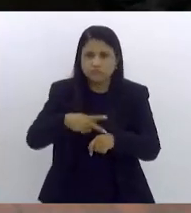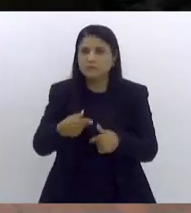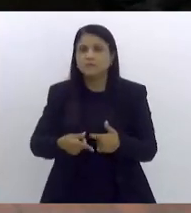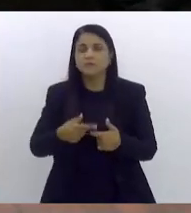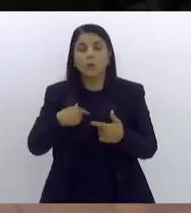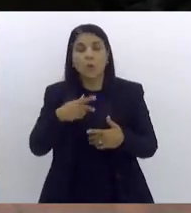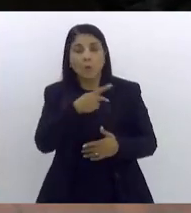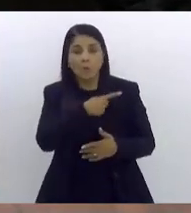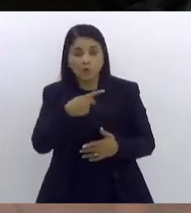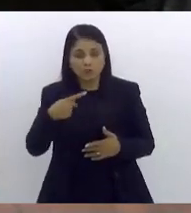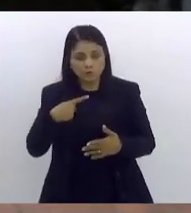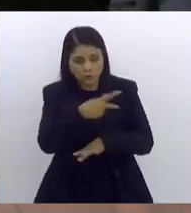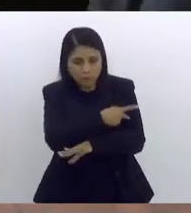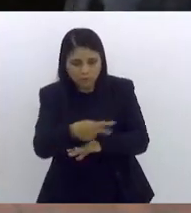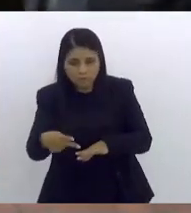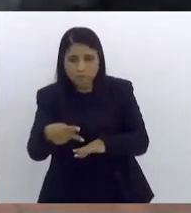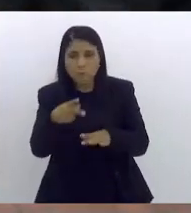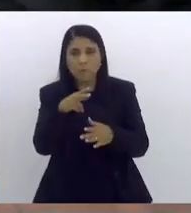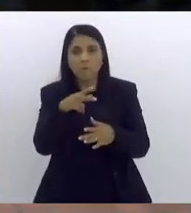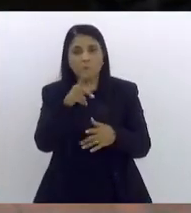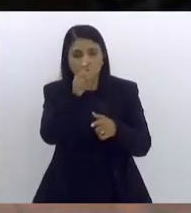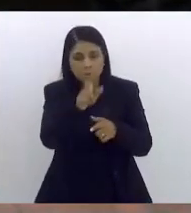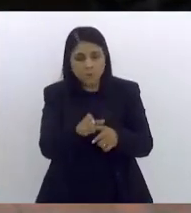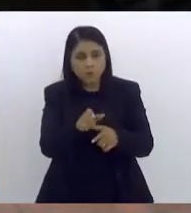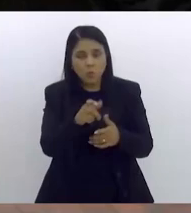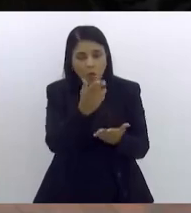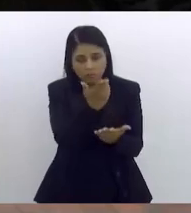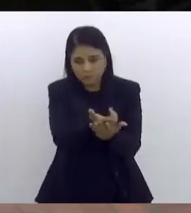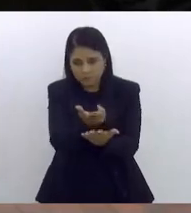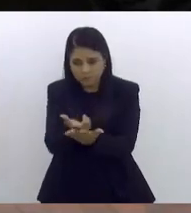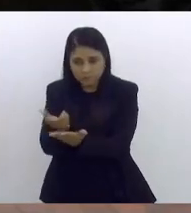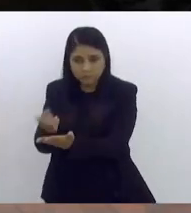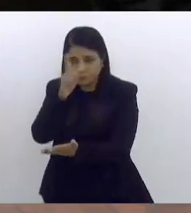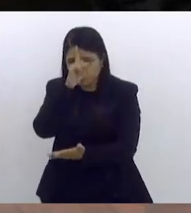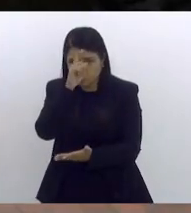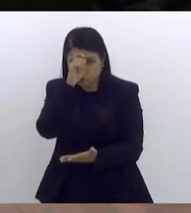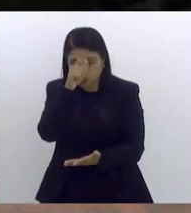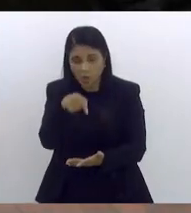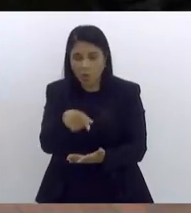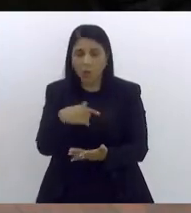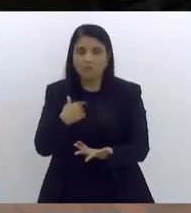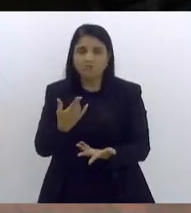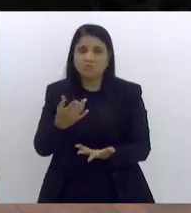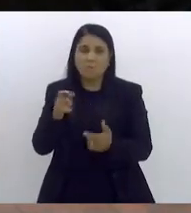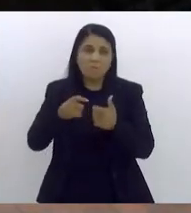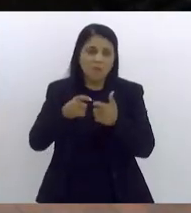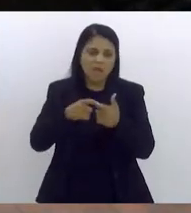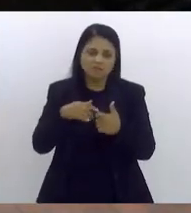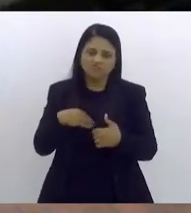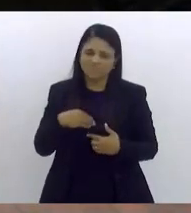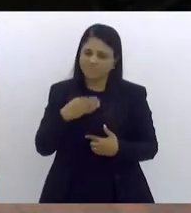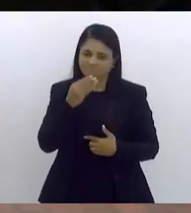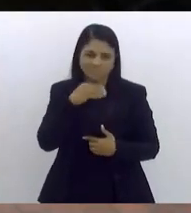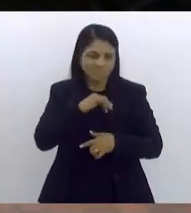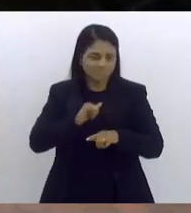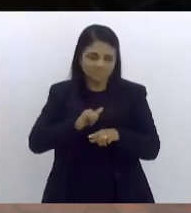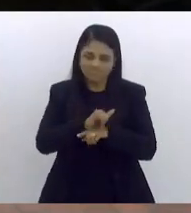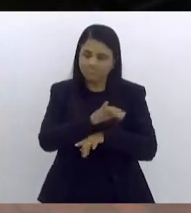visitar uma pessoa que está desenganada pelos médicos, e após a